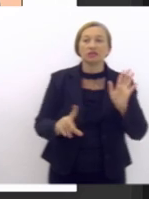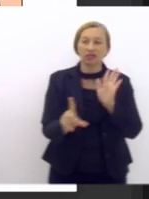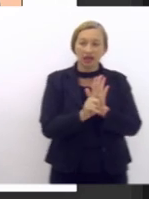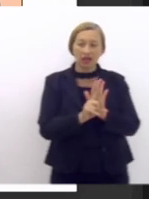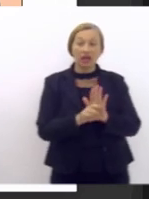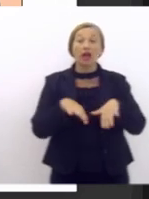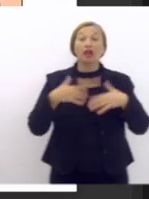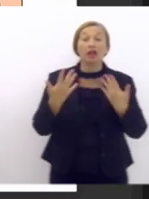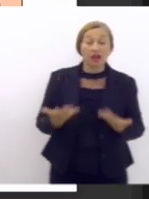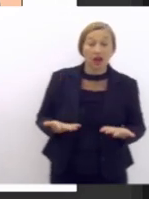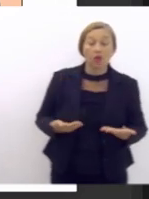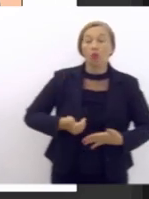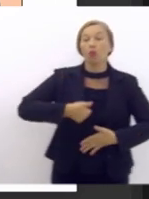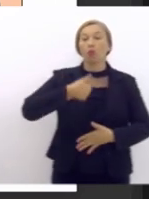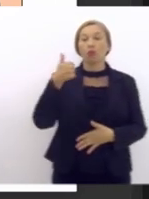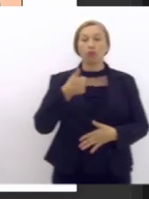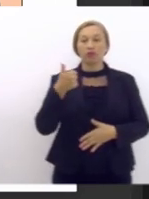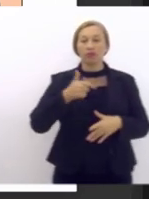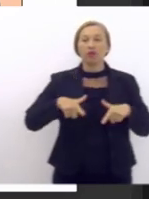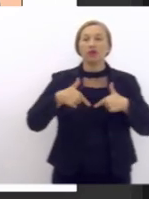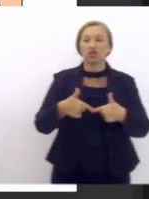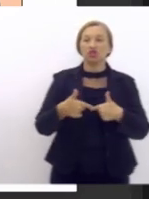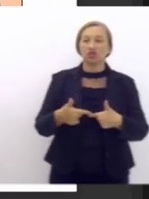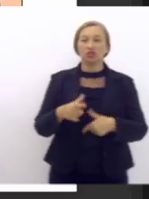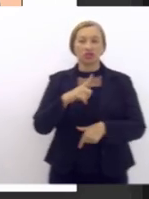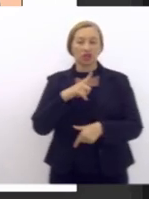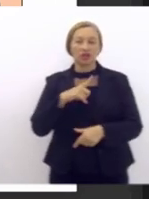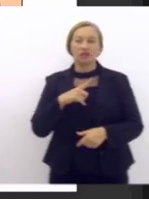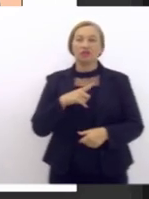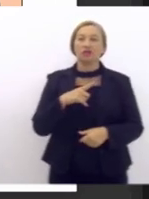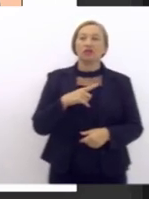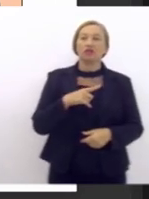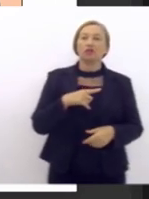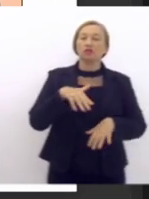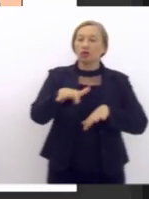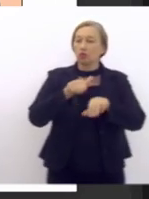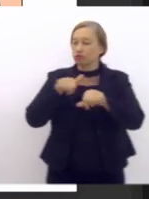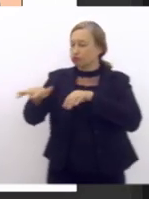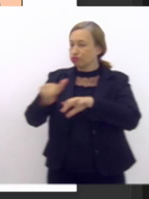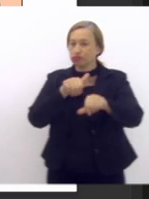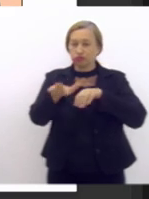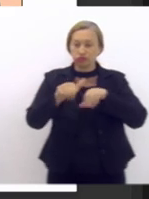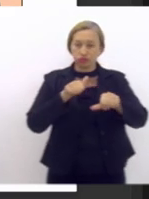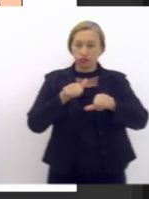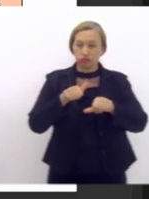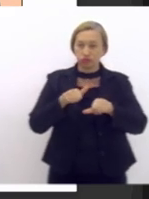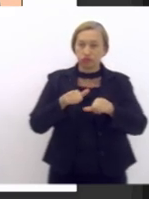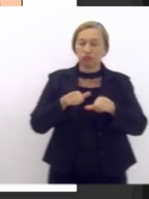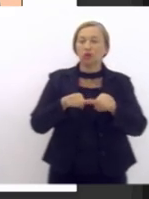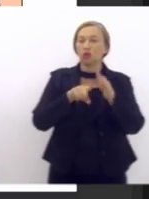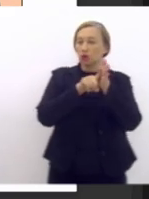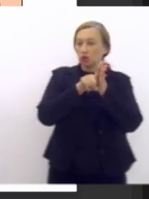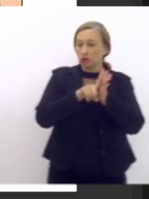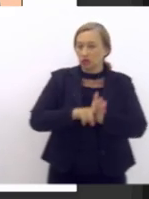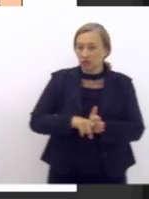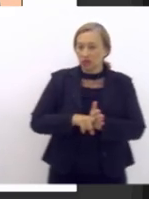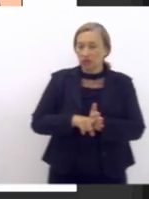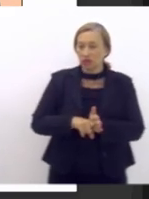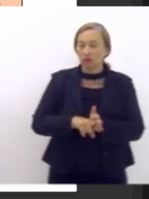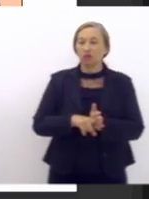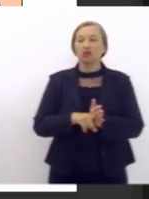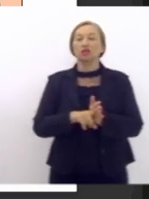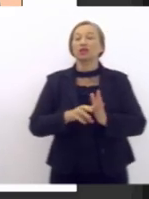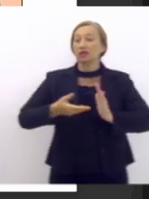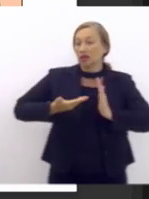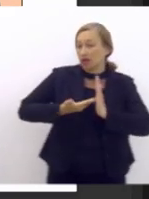lei. Então, a primeira das ações que o Observatório fez foi convocar uma consultora lá da Câmara, que também pesquisa sobre